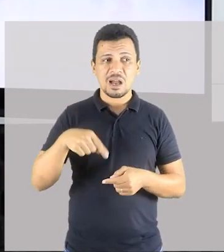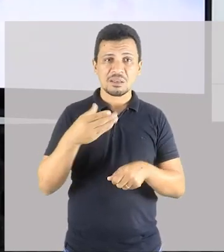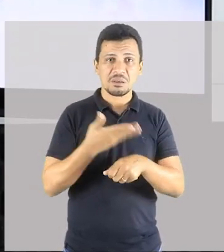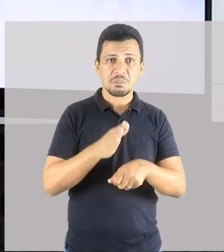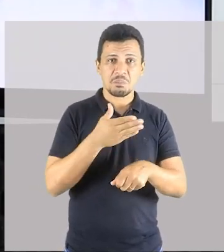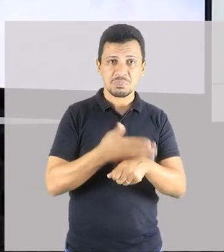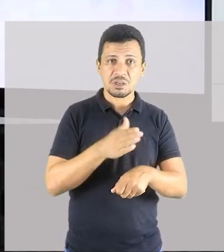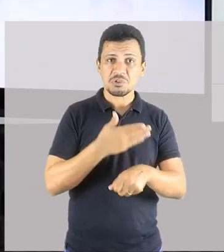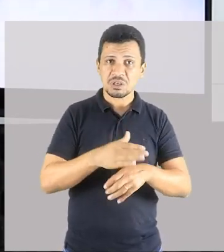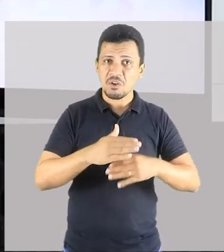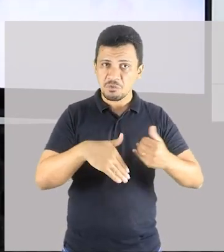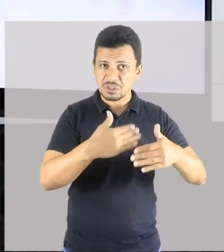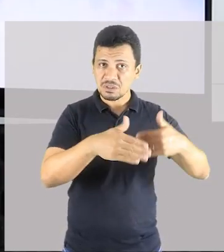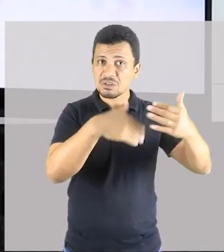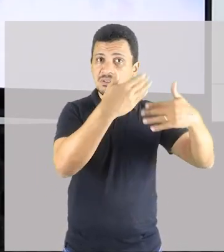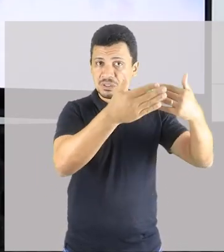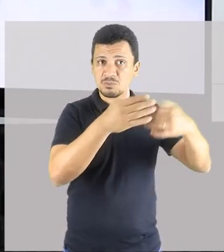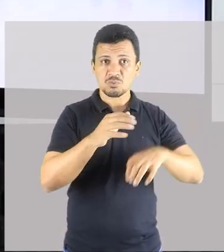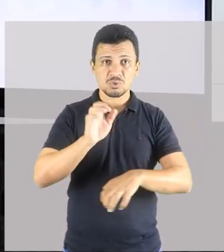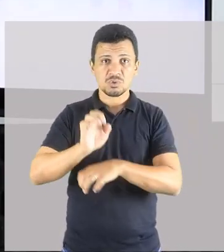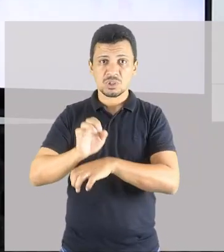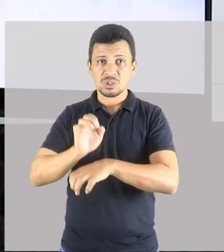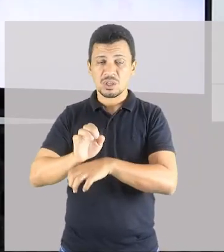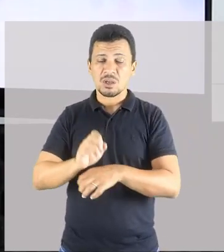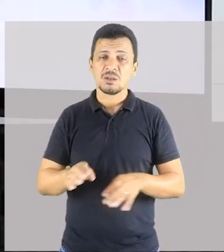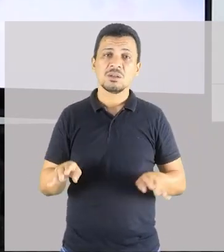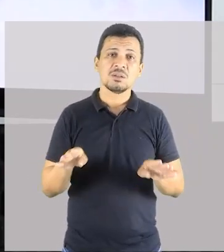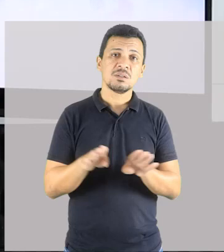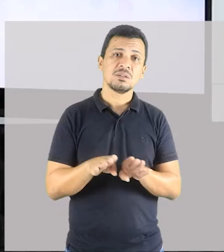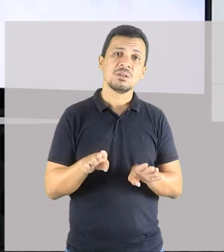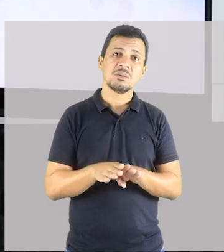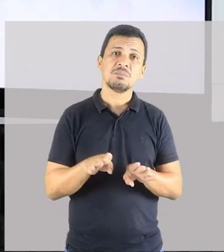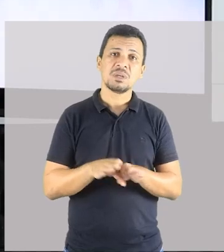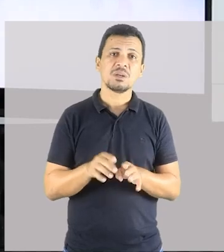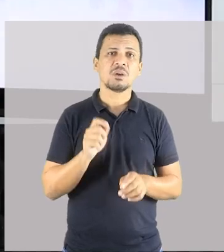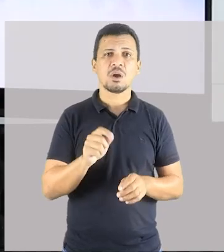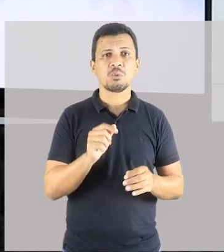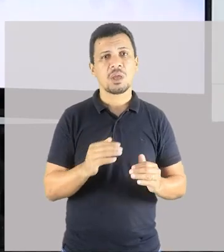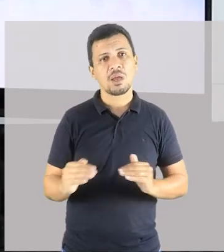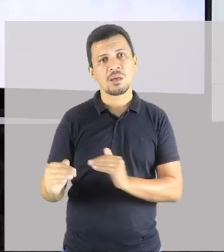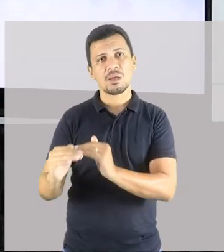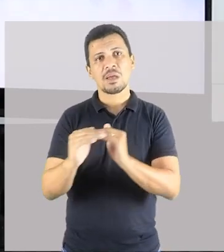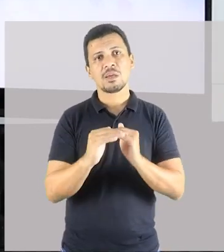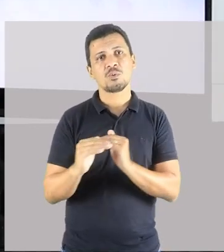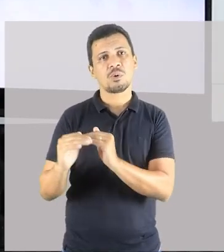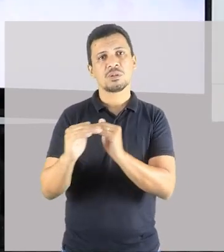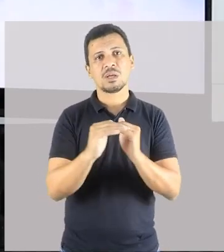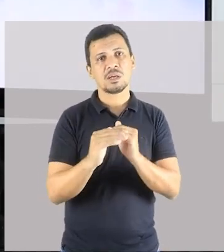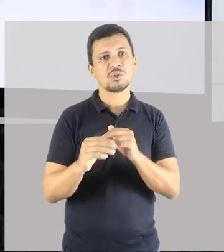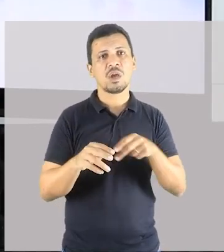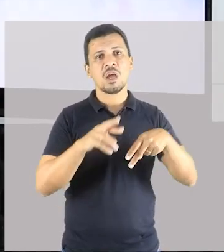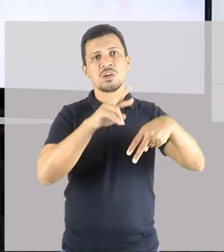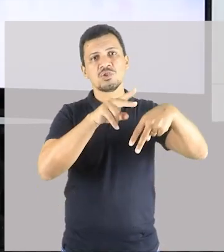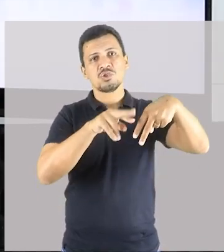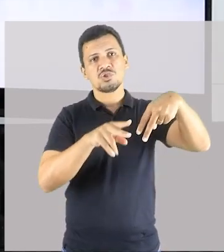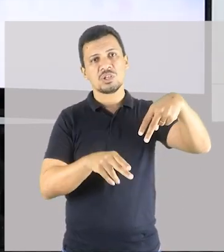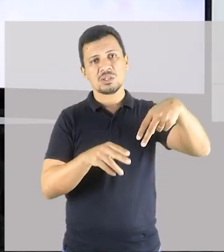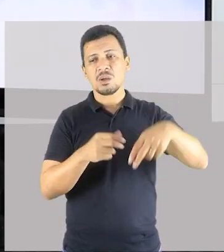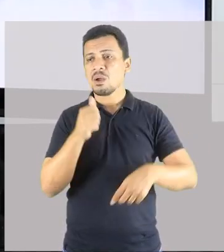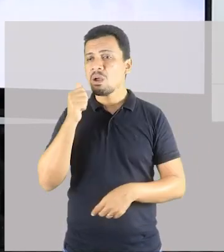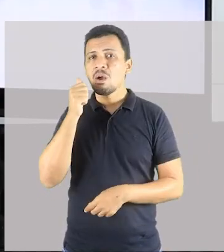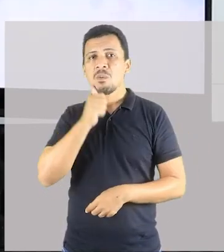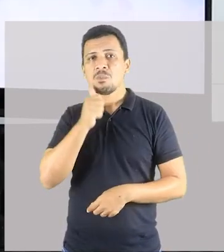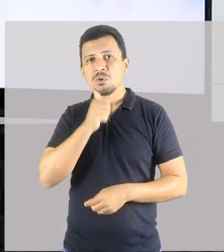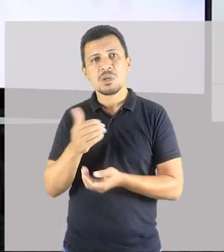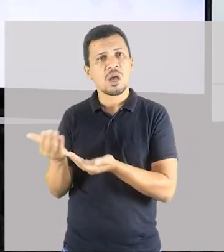prática dentro do estado, mas a gente fala também de uma questão da igualdade de gênero, porque são várias meninas que